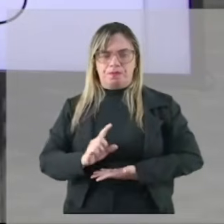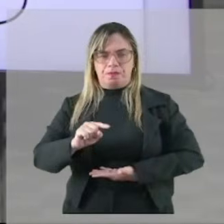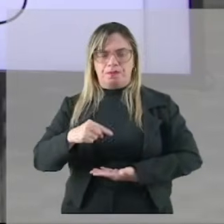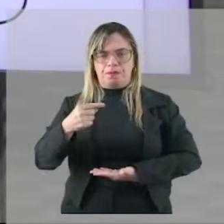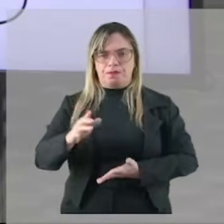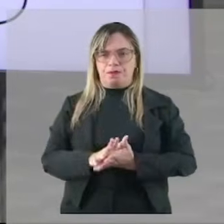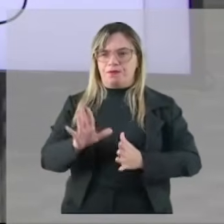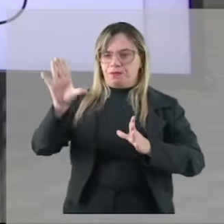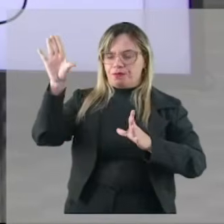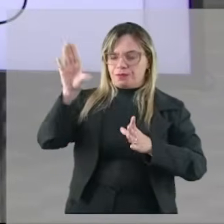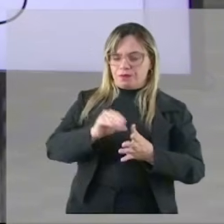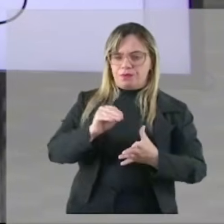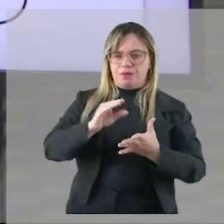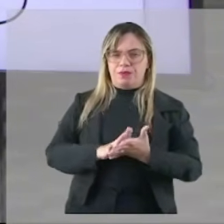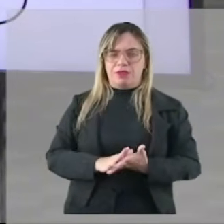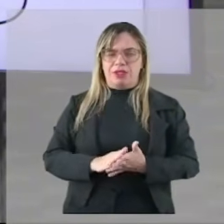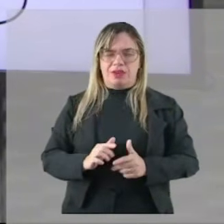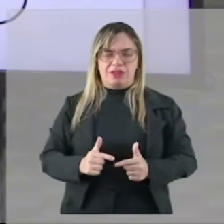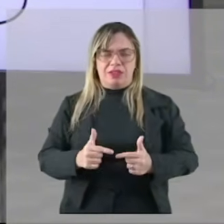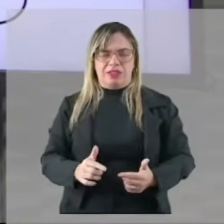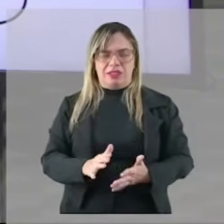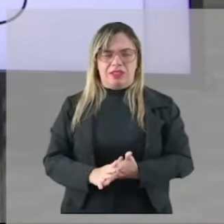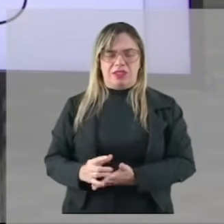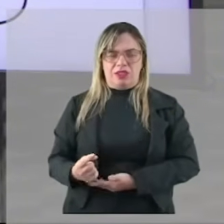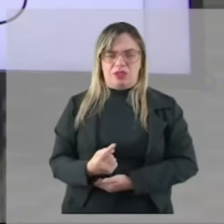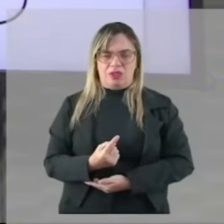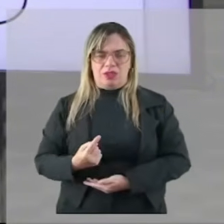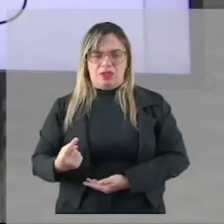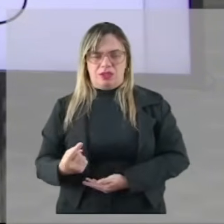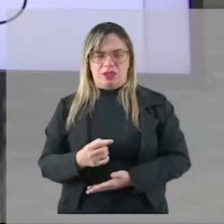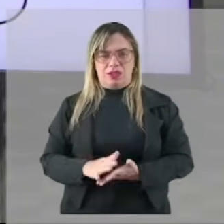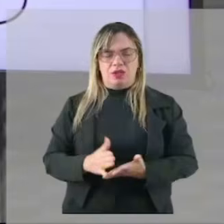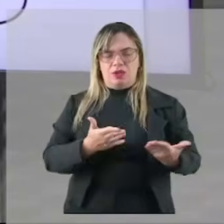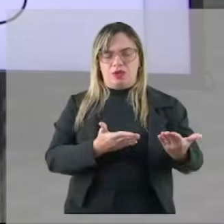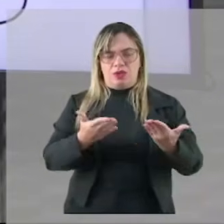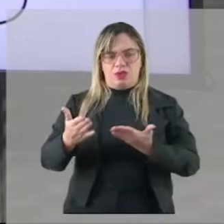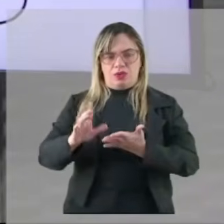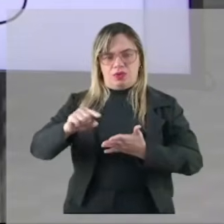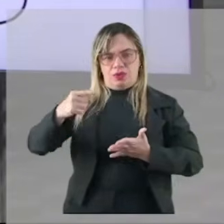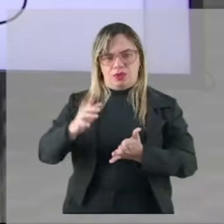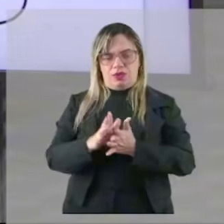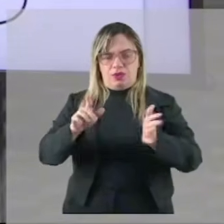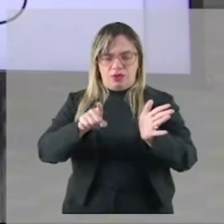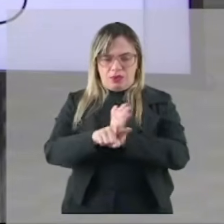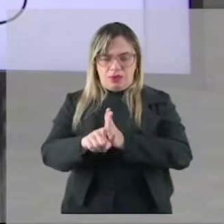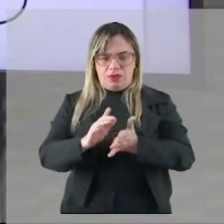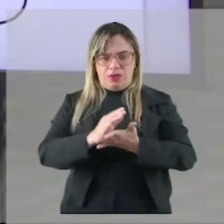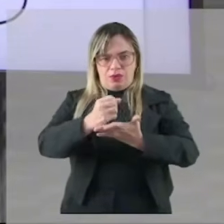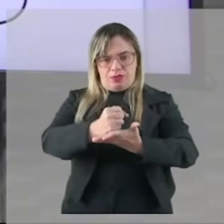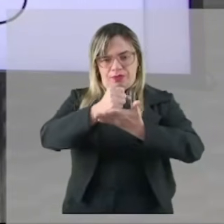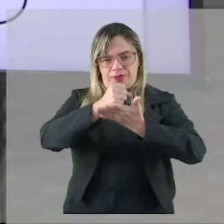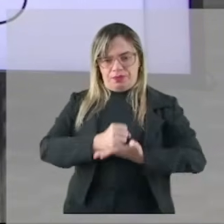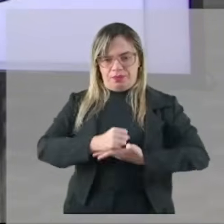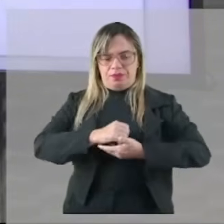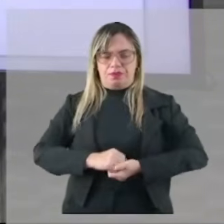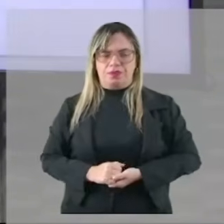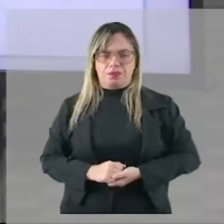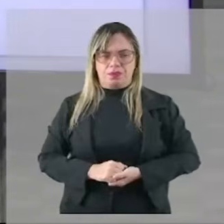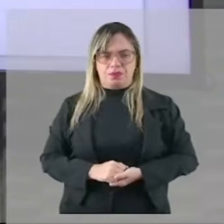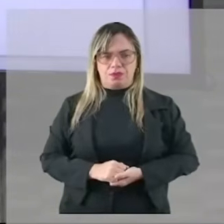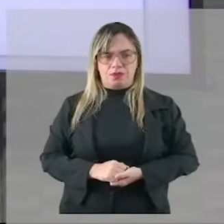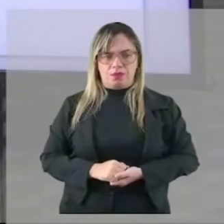um print, tenta fazer sozinho em casa, tá? E eu vou te convidar aqui a fazer uma outra questão. Quero que tu me ajude aqui na próxima questão.